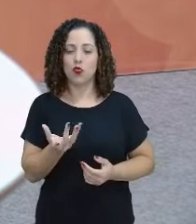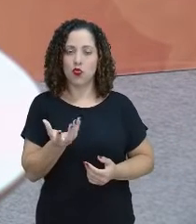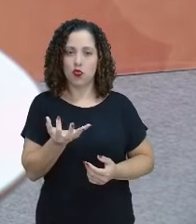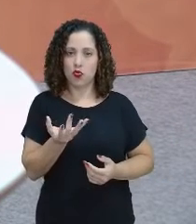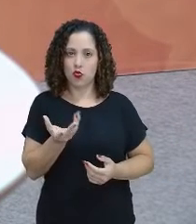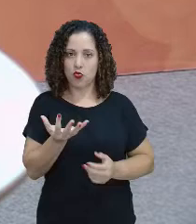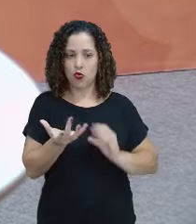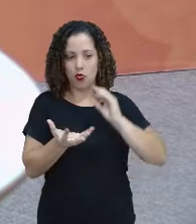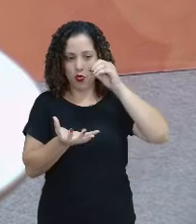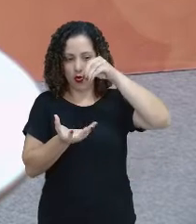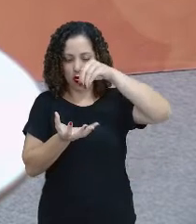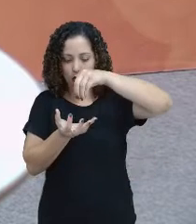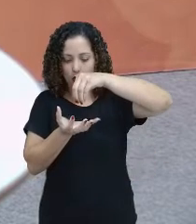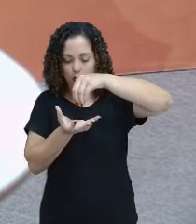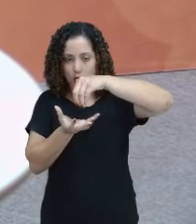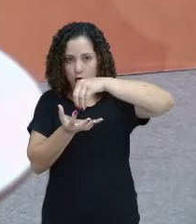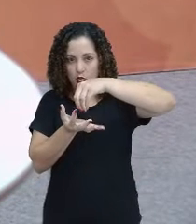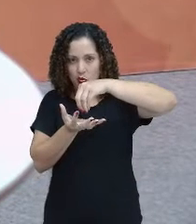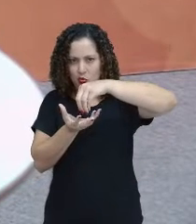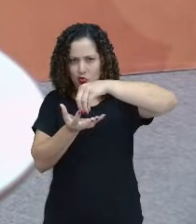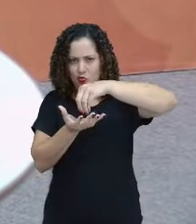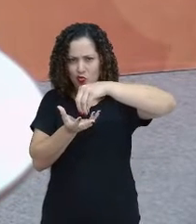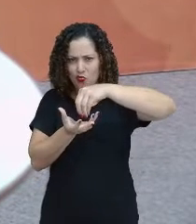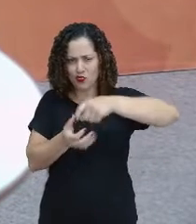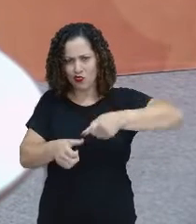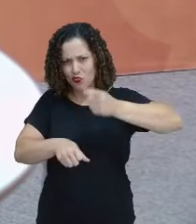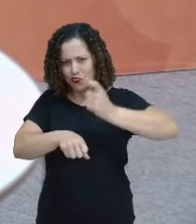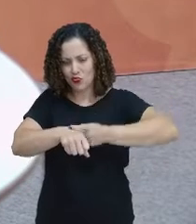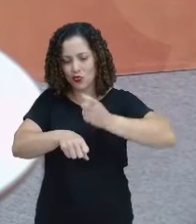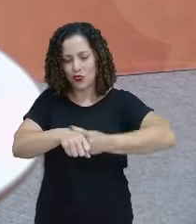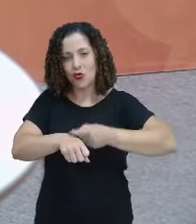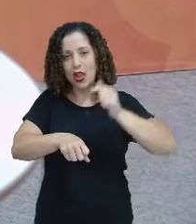ovo, olha só, esse ovo aqui tá resistente também.